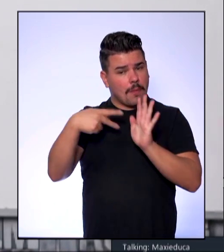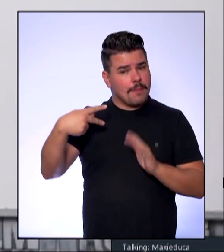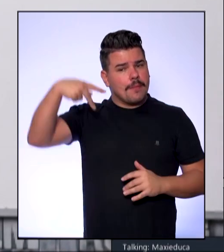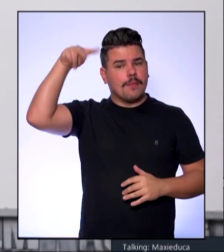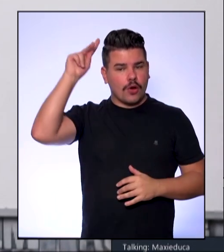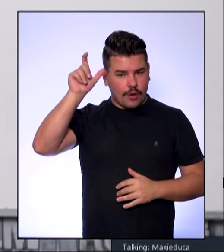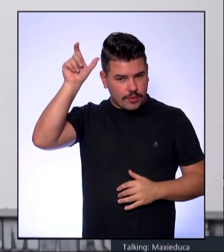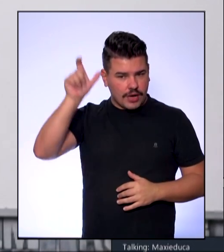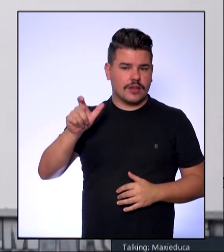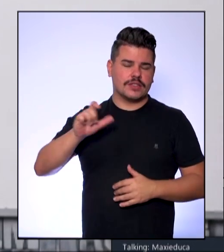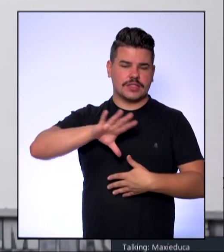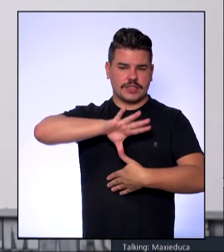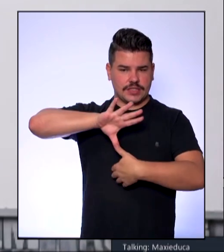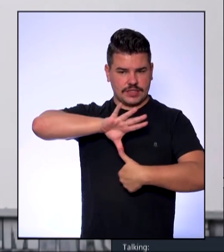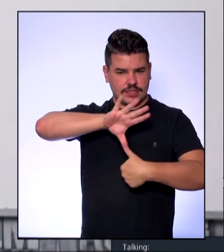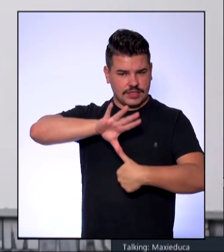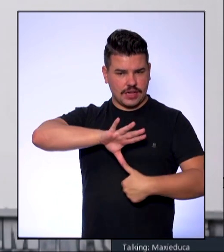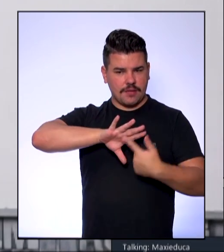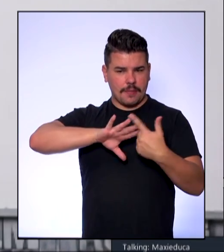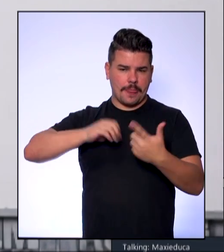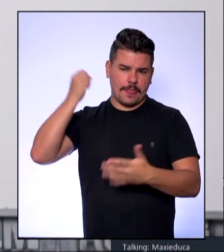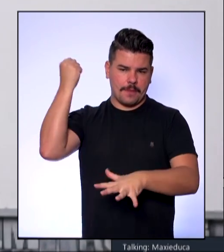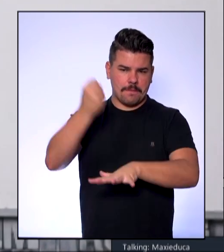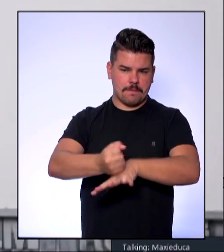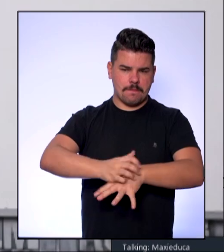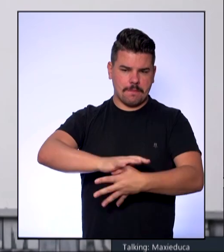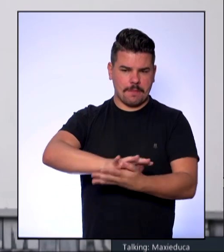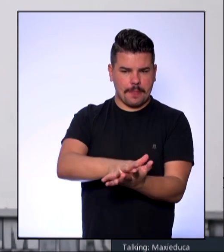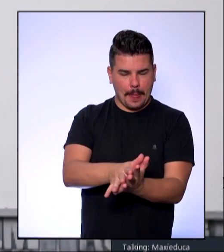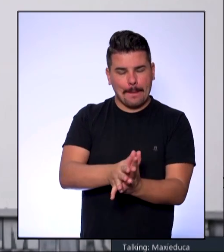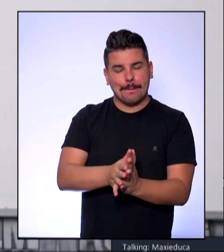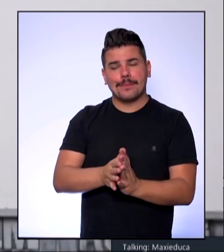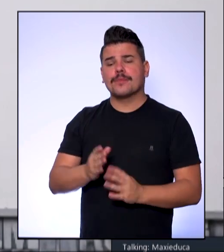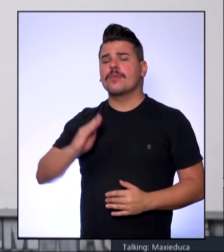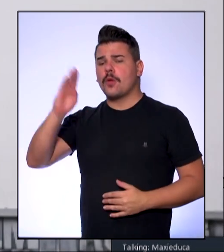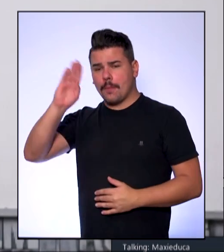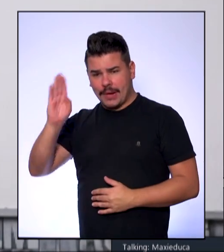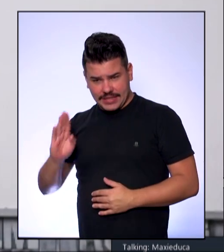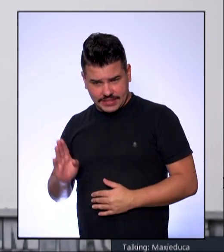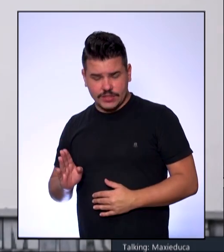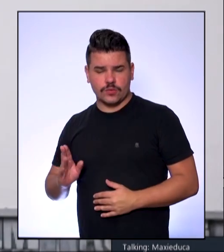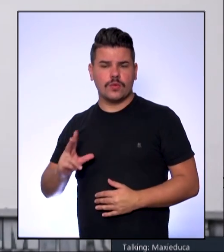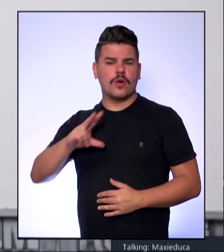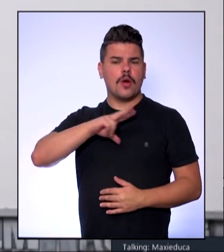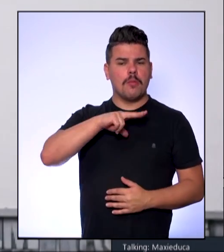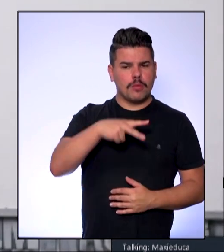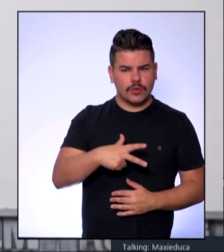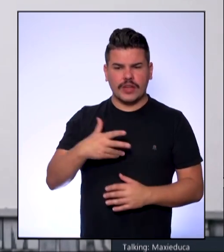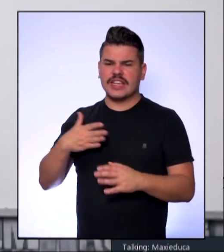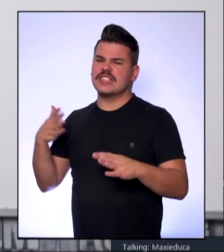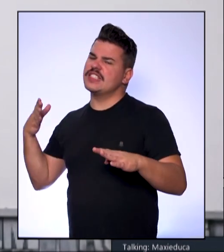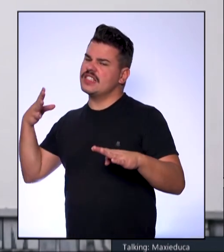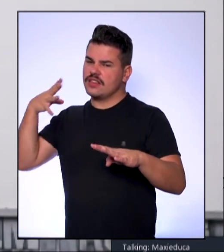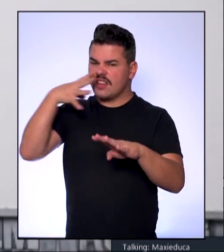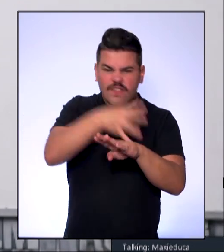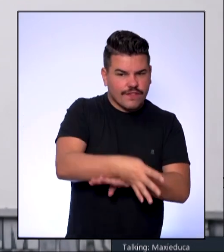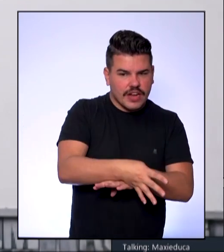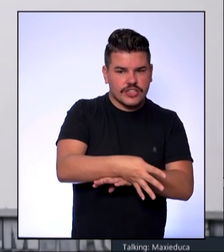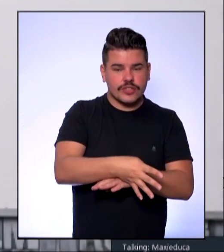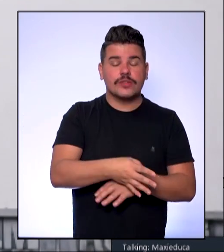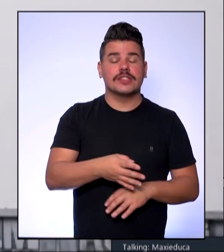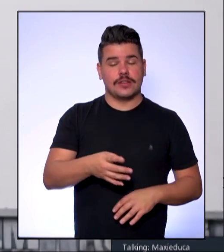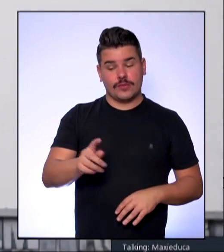mais aqui. Vitor, uma pergunta. O Brasil foi invadido pelos portugueses? Vitor, não tenho esta denominação